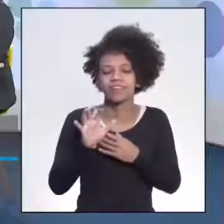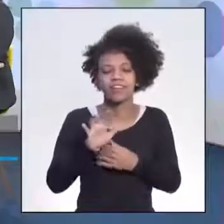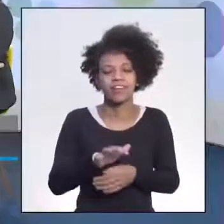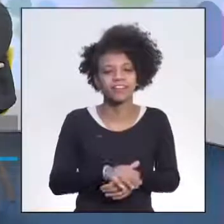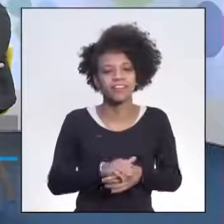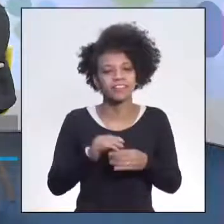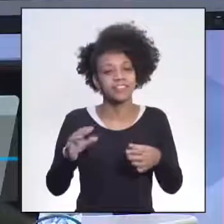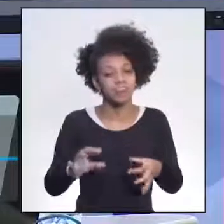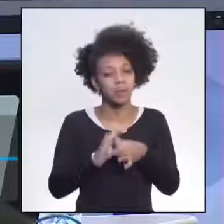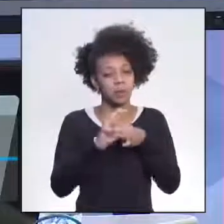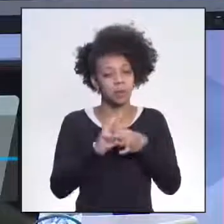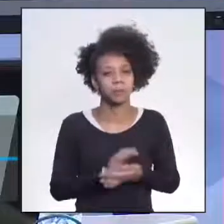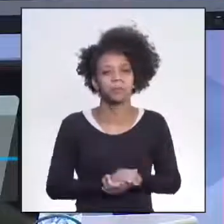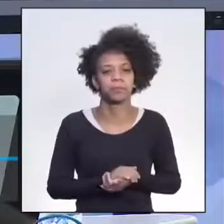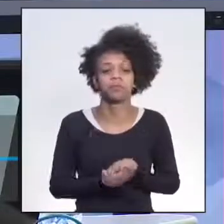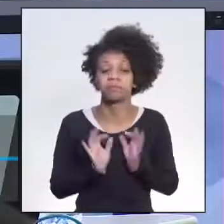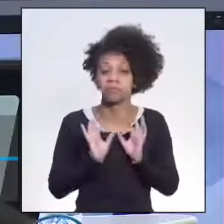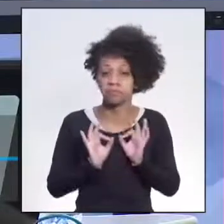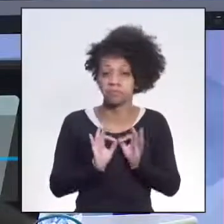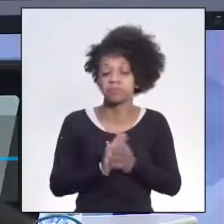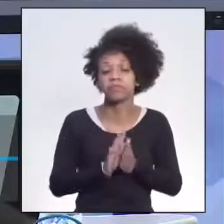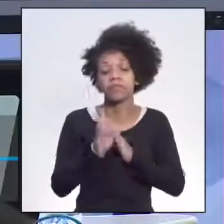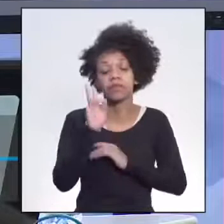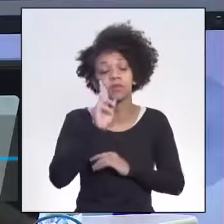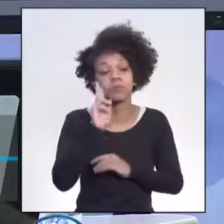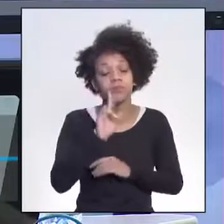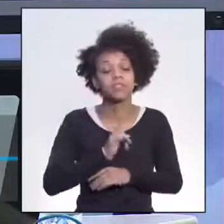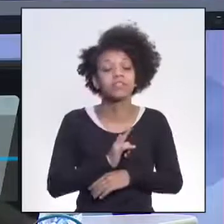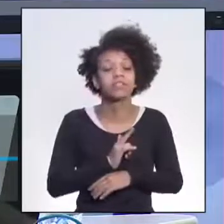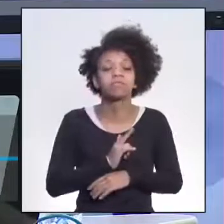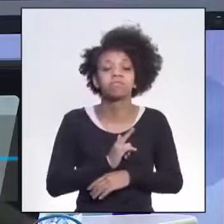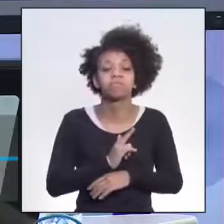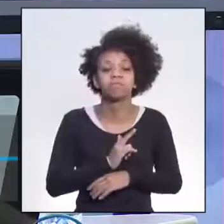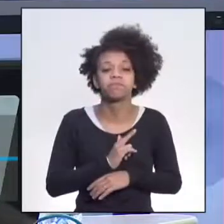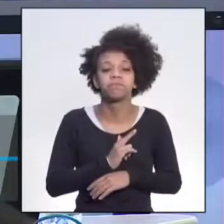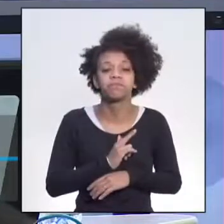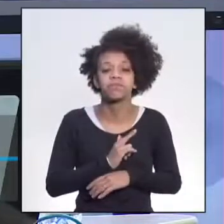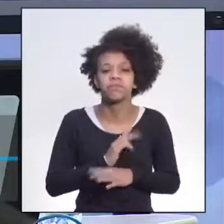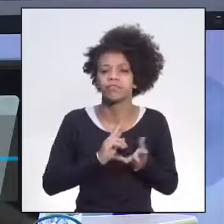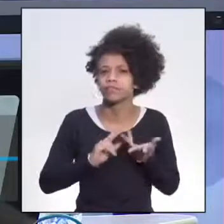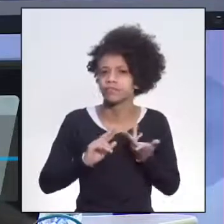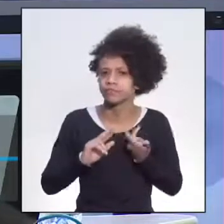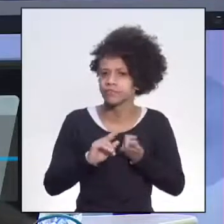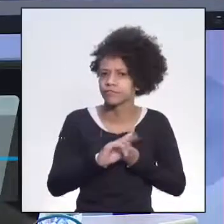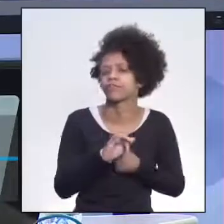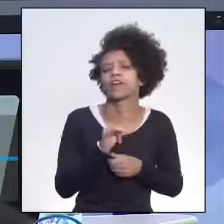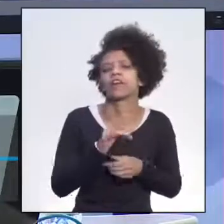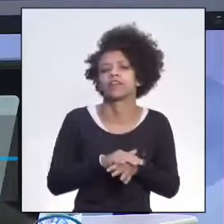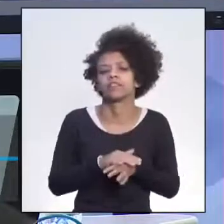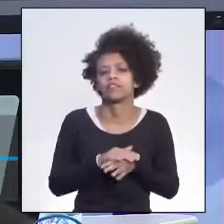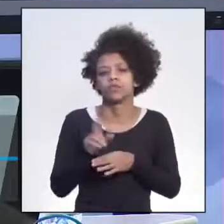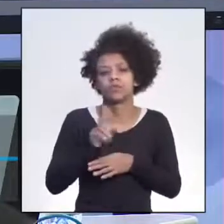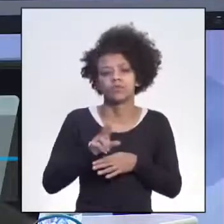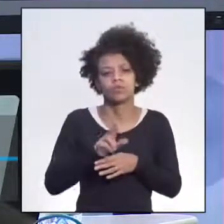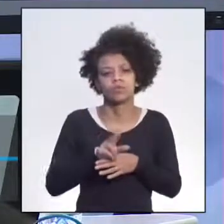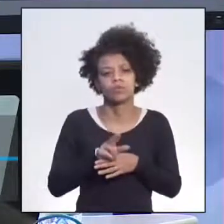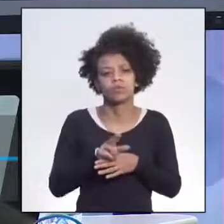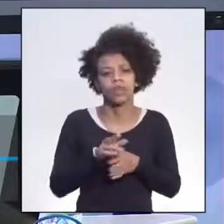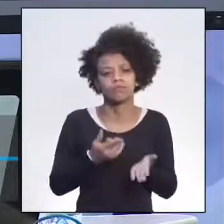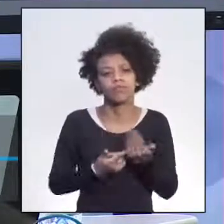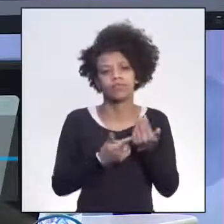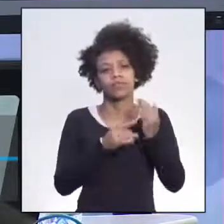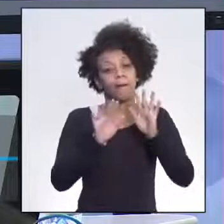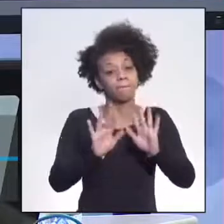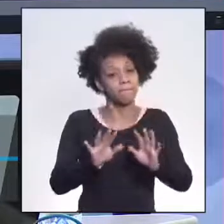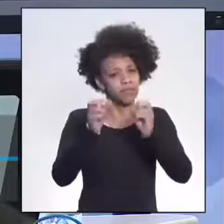que está ligada. Muito bem. Então, lembrando que a gente tem aí diversos, né, segmentos da utilização da tecnologia, mas aí